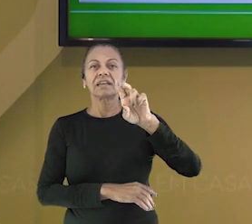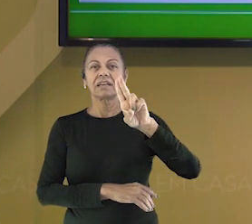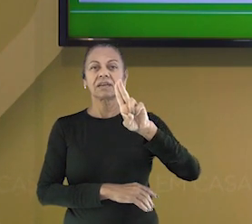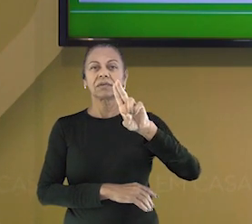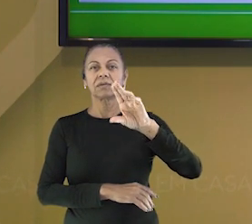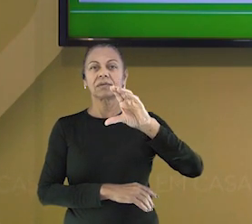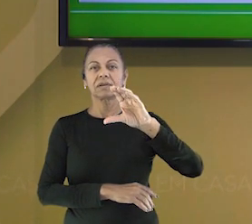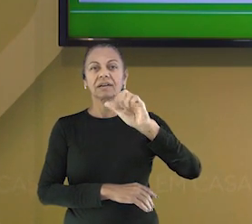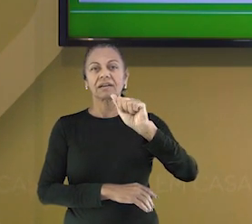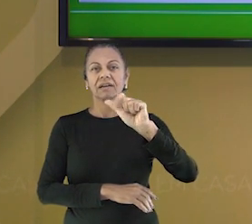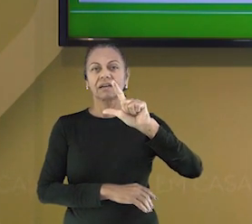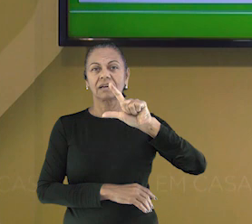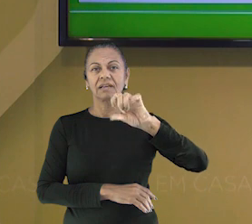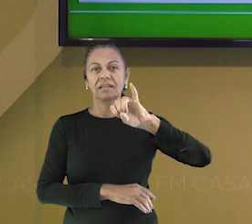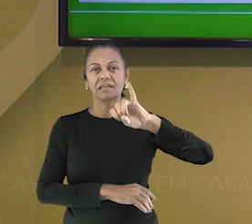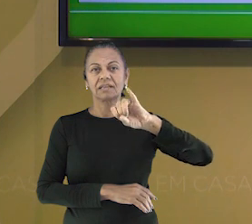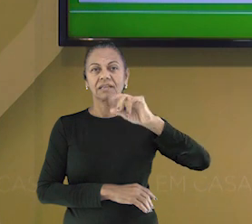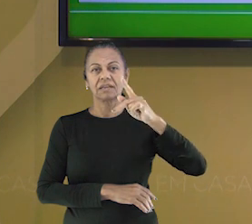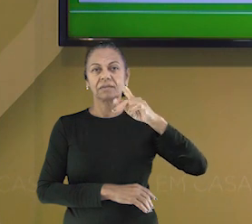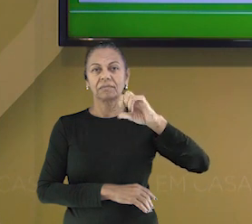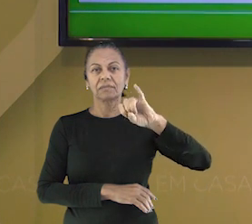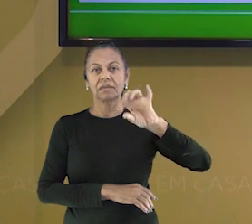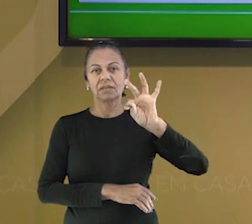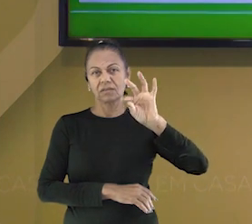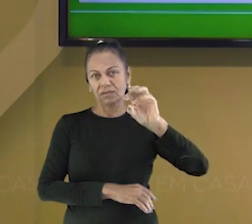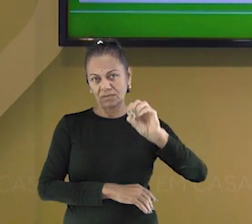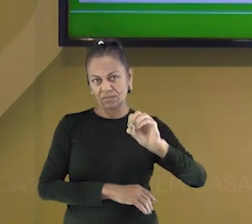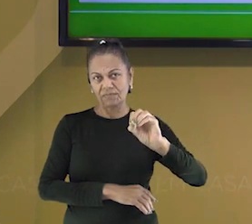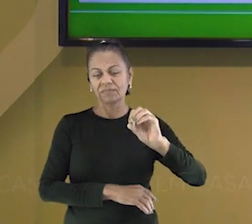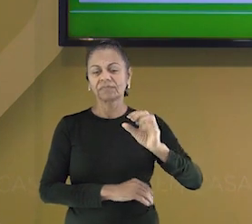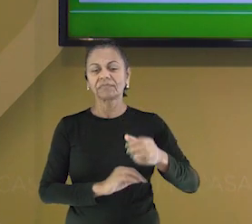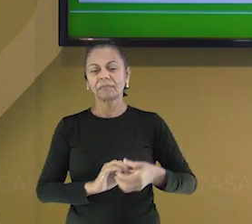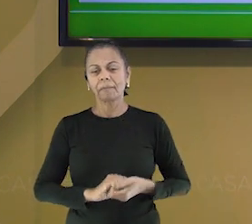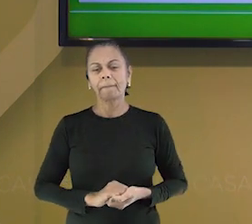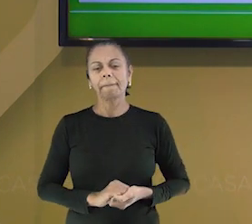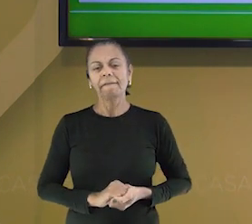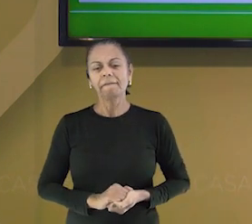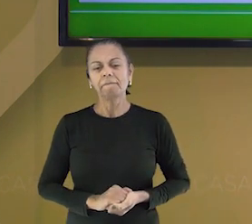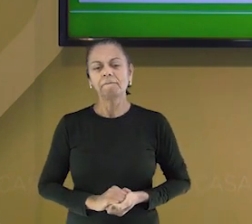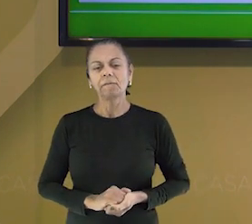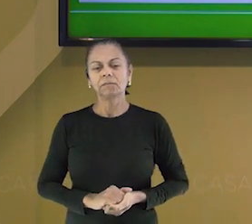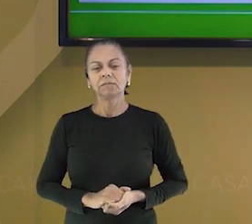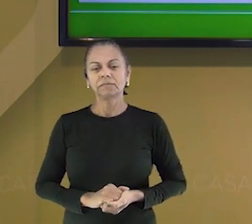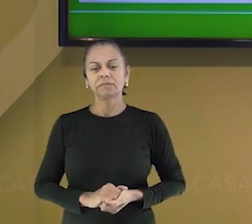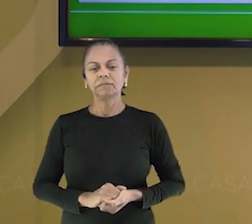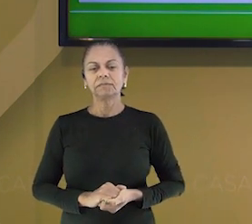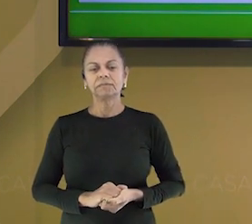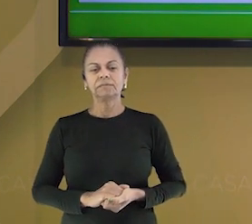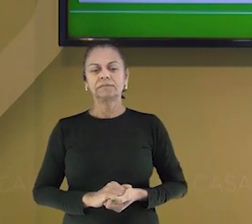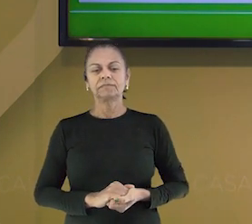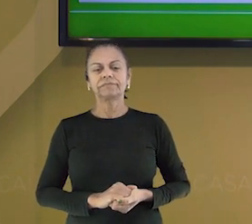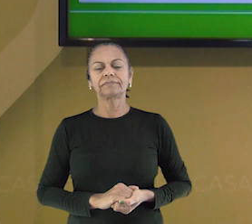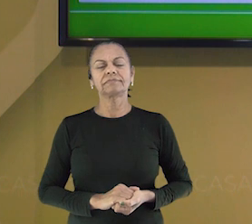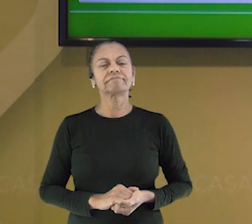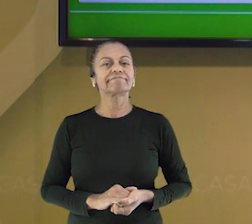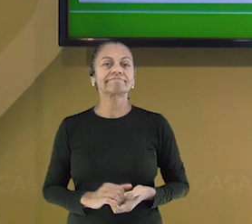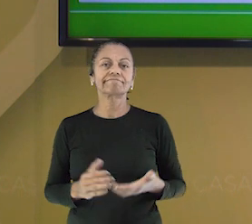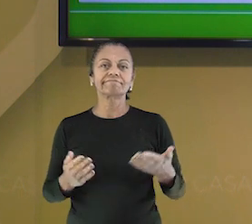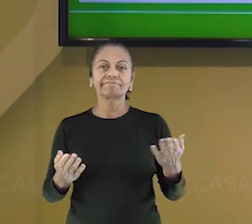fins comerciais, é claro que funciona muito bem, já que a A4 vai usar o eucalipto como matéria-prima para produzir papel e